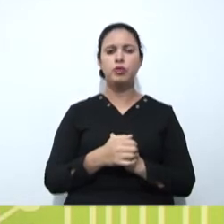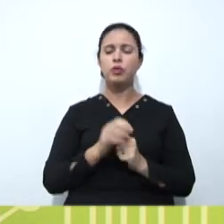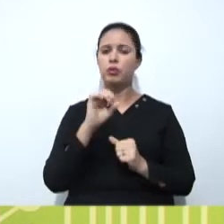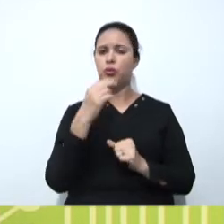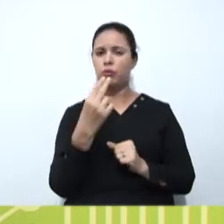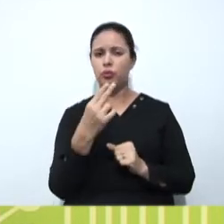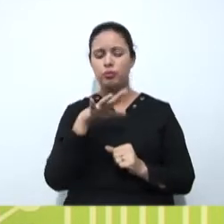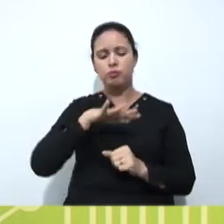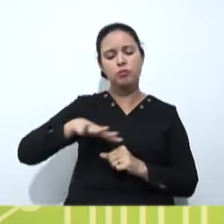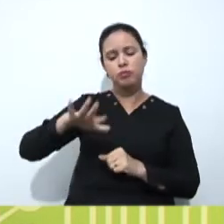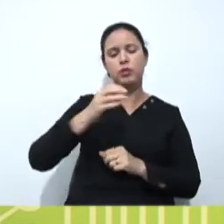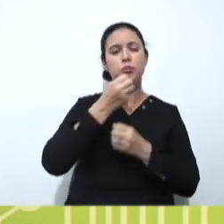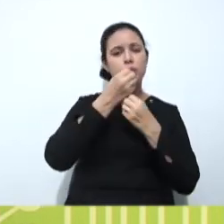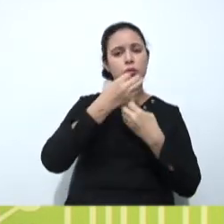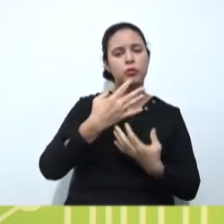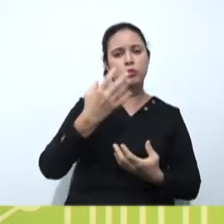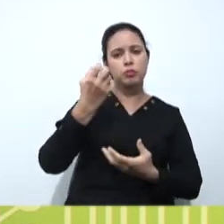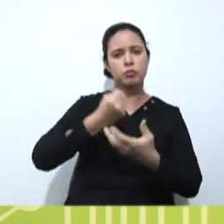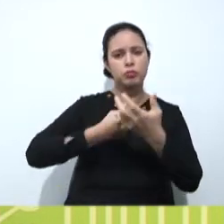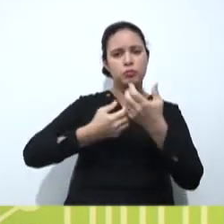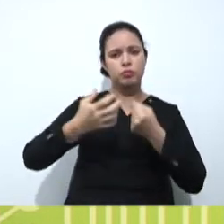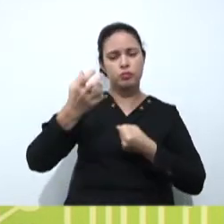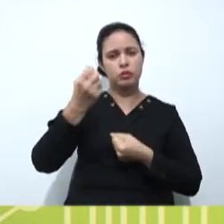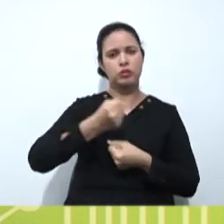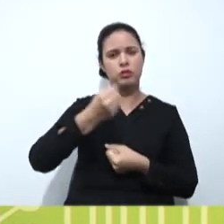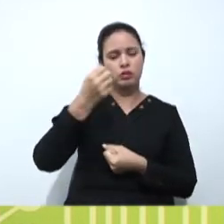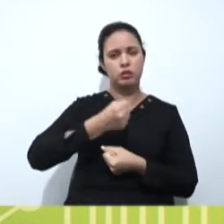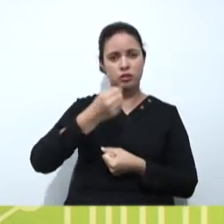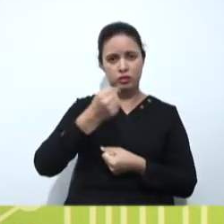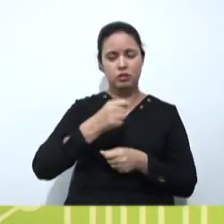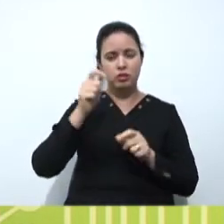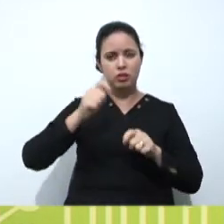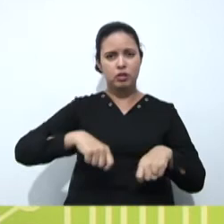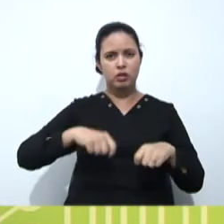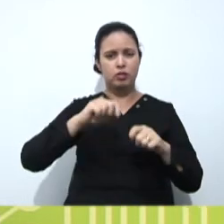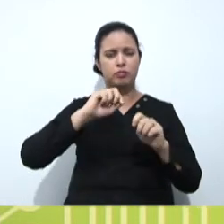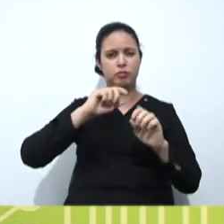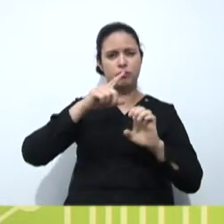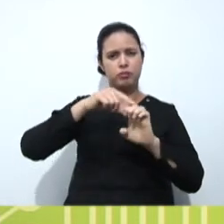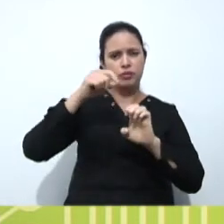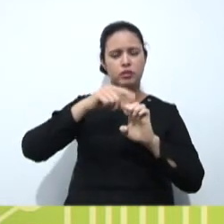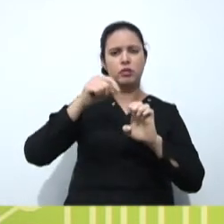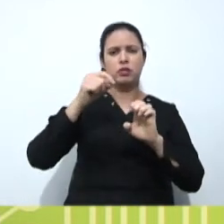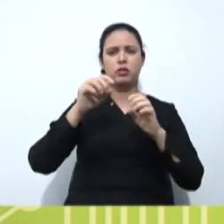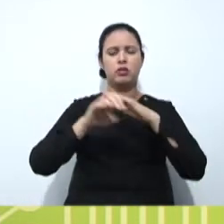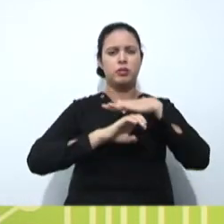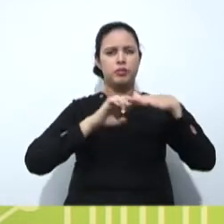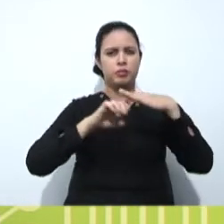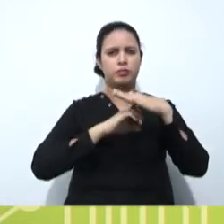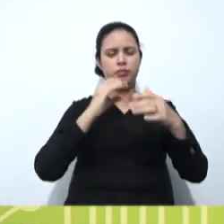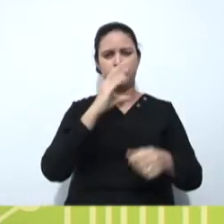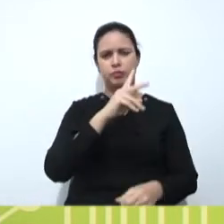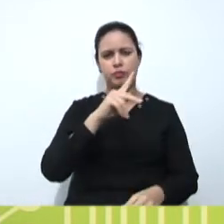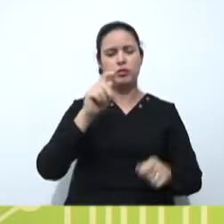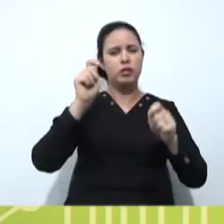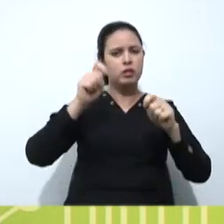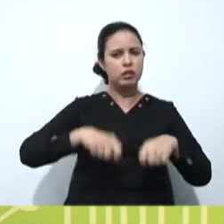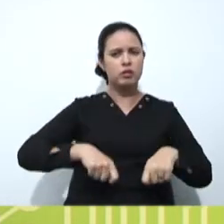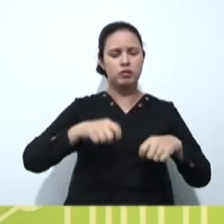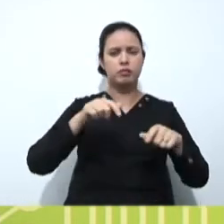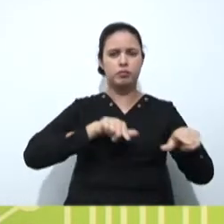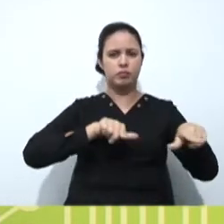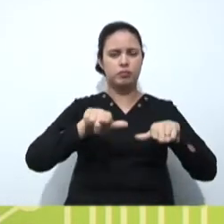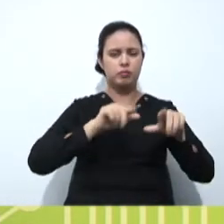de leite, então dá para a gente imaginar que vários empreendimentos, empresas, cooperativas podem